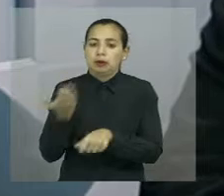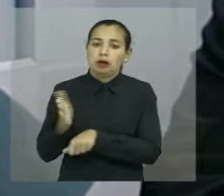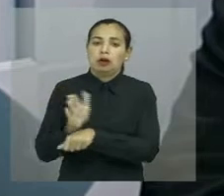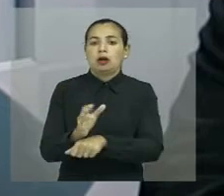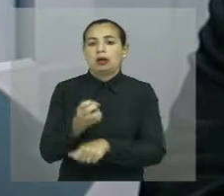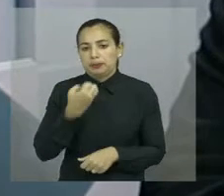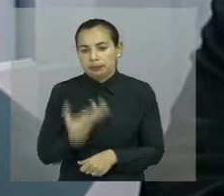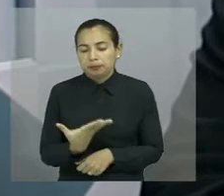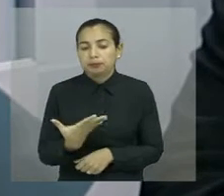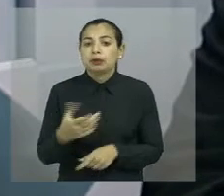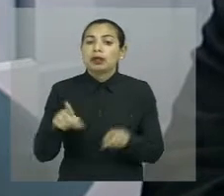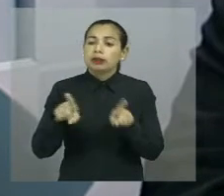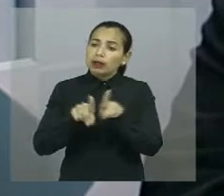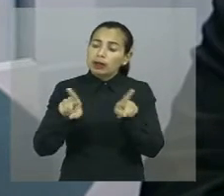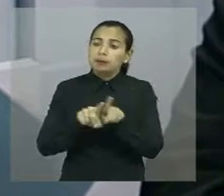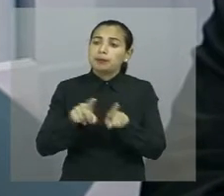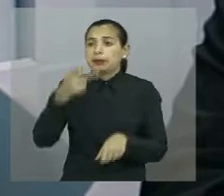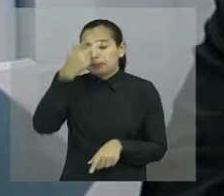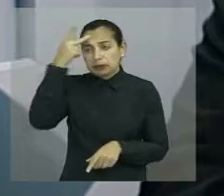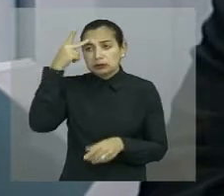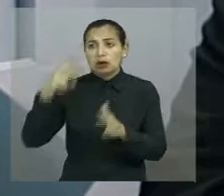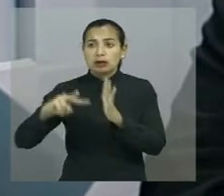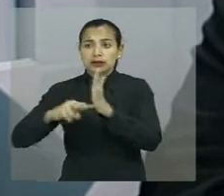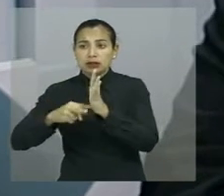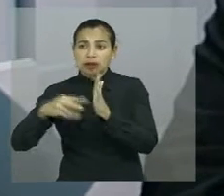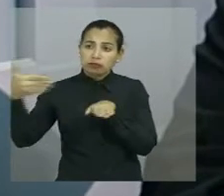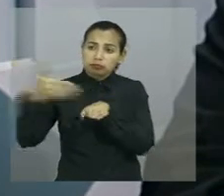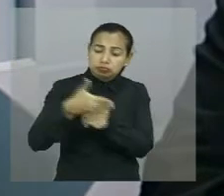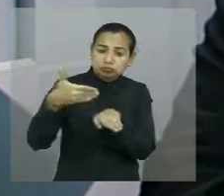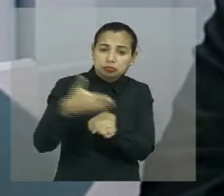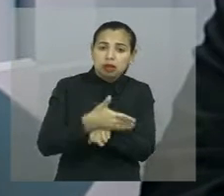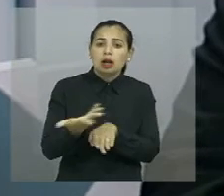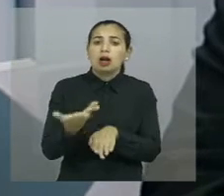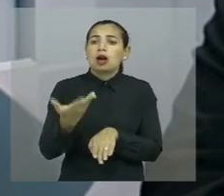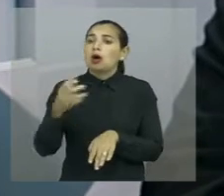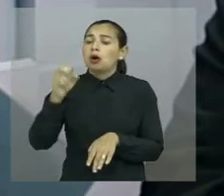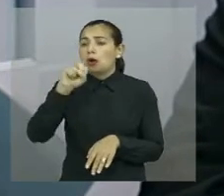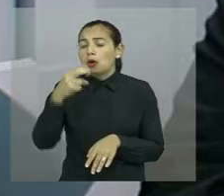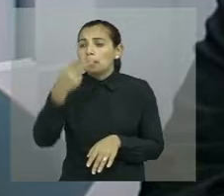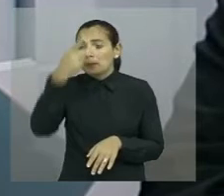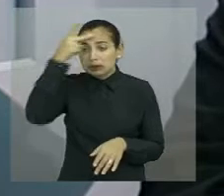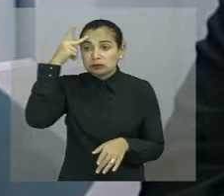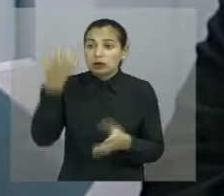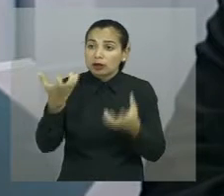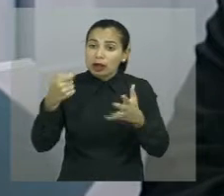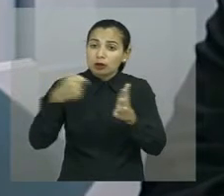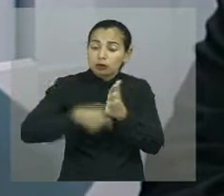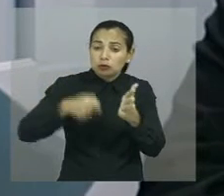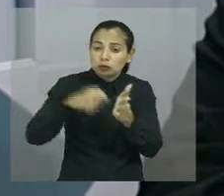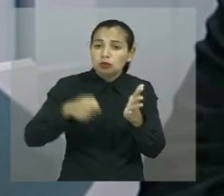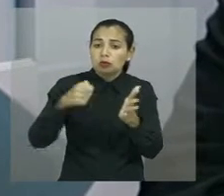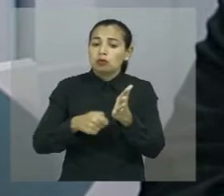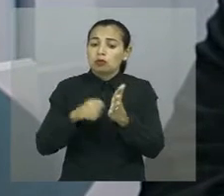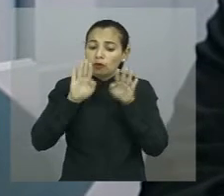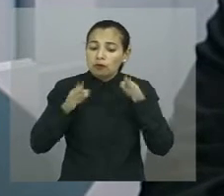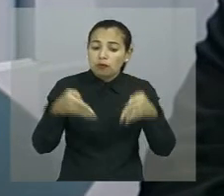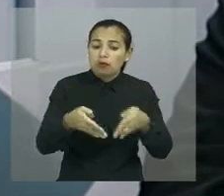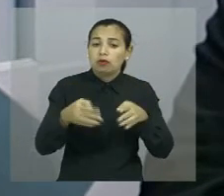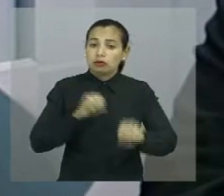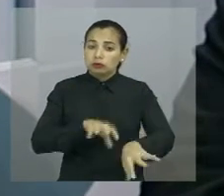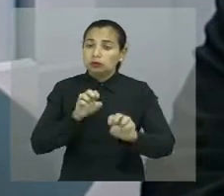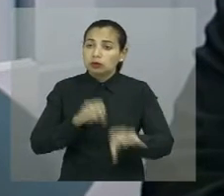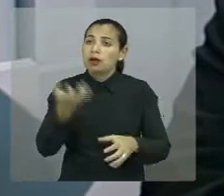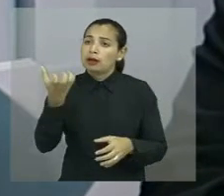que procuram a casa, sindicatos, representantes, pessoas ligadas à educação, que querem também ser